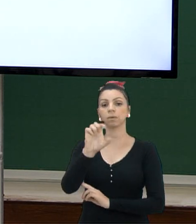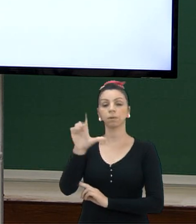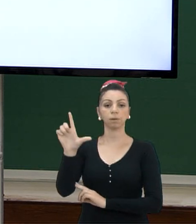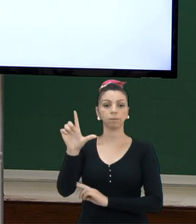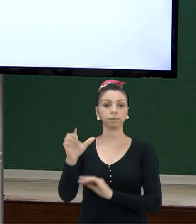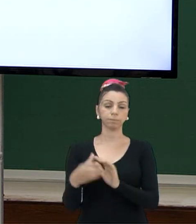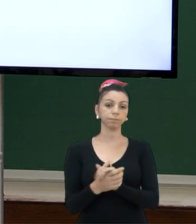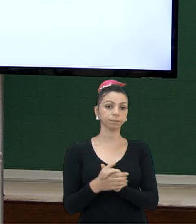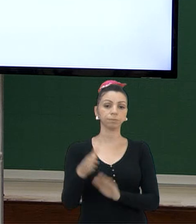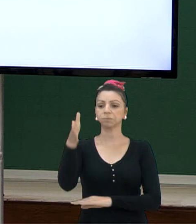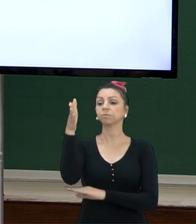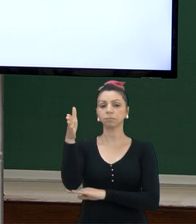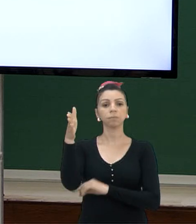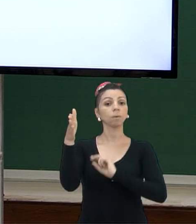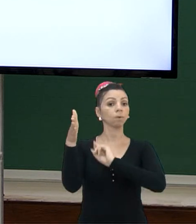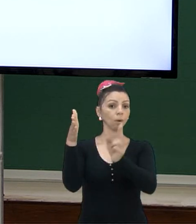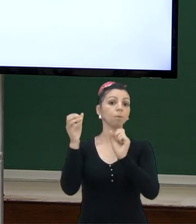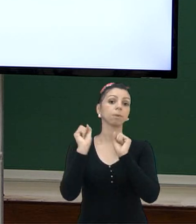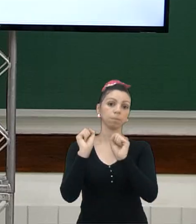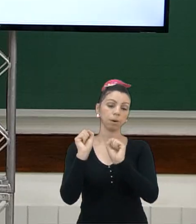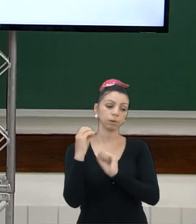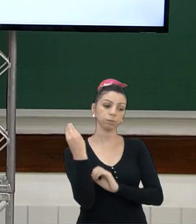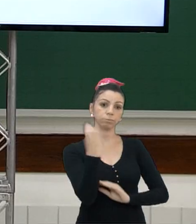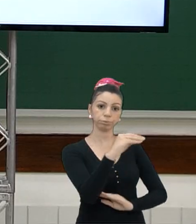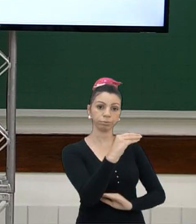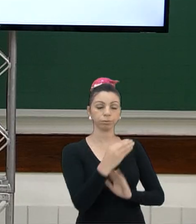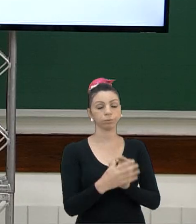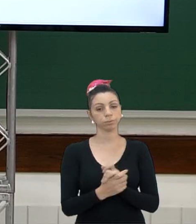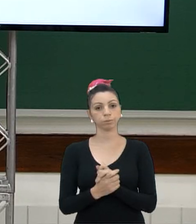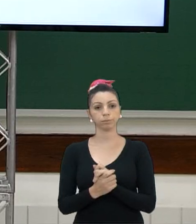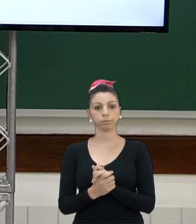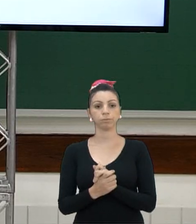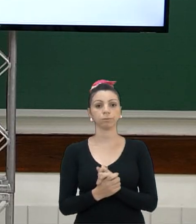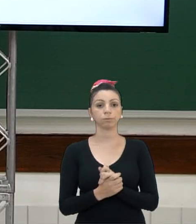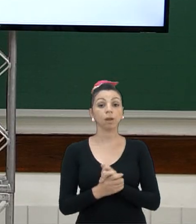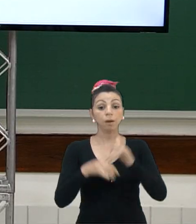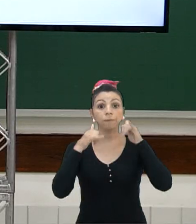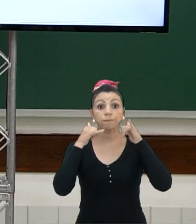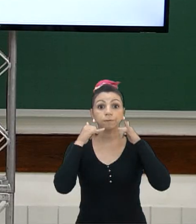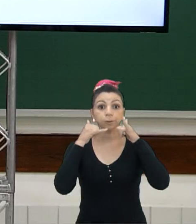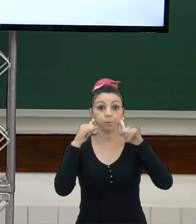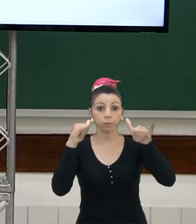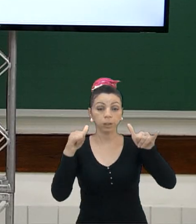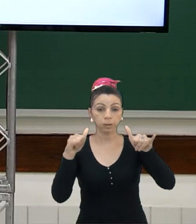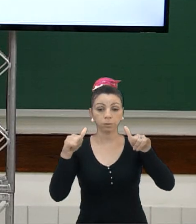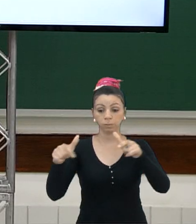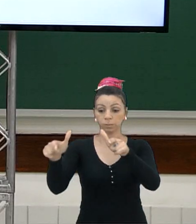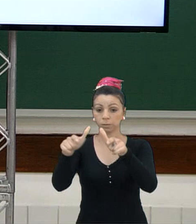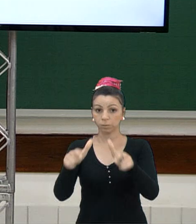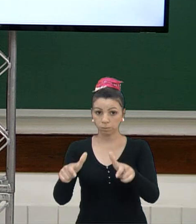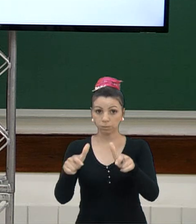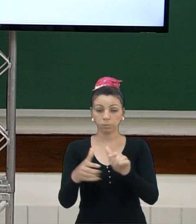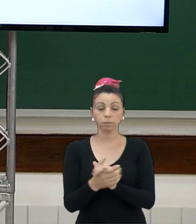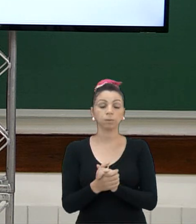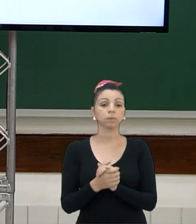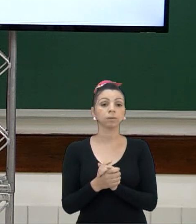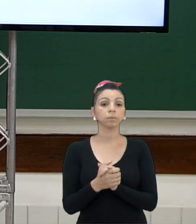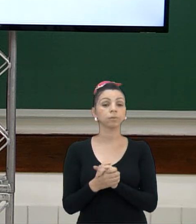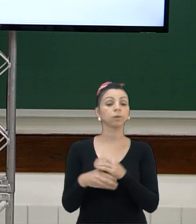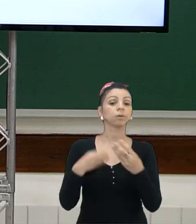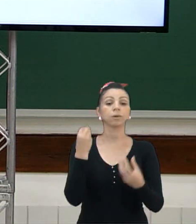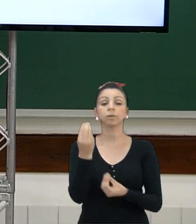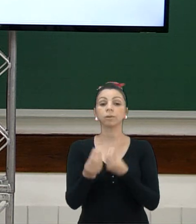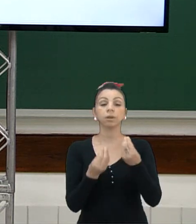hotel. Ok? Você pode nomear, não tem problema. Nós vamos fazer a publicidade desse local. O que você colocaria